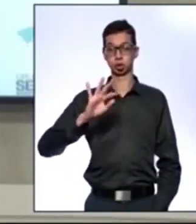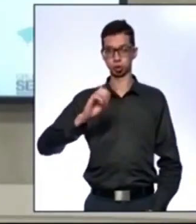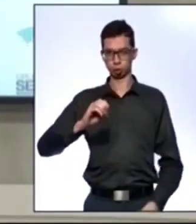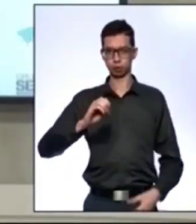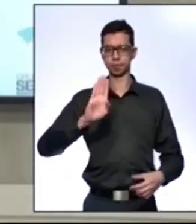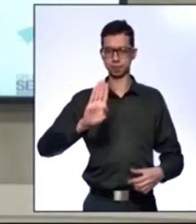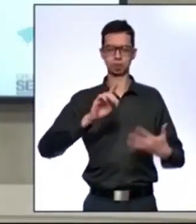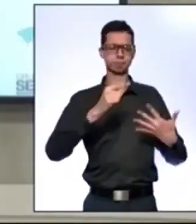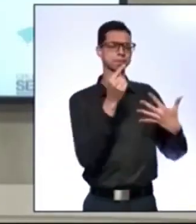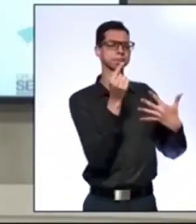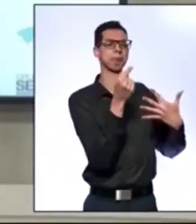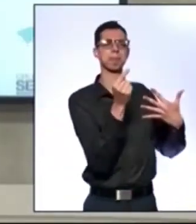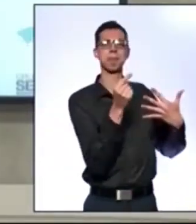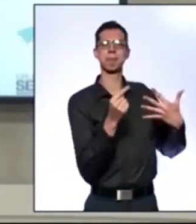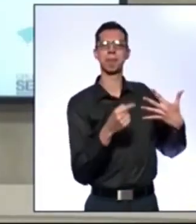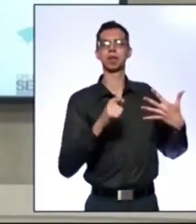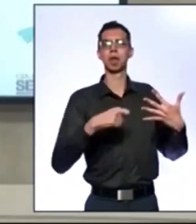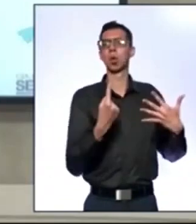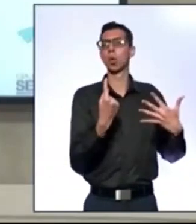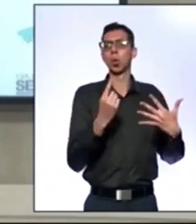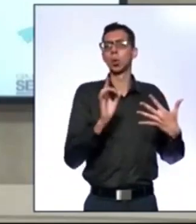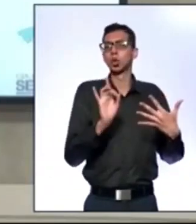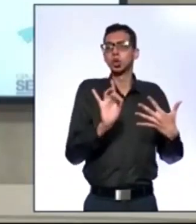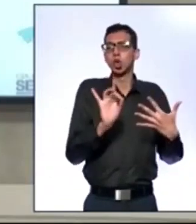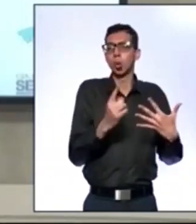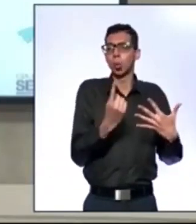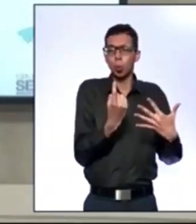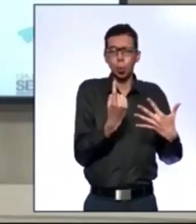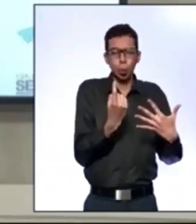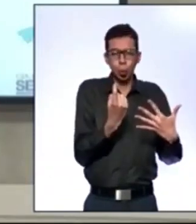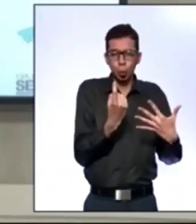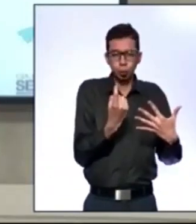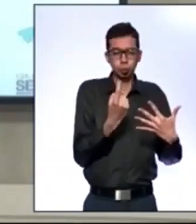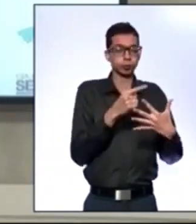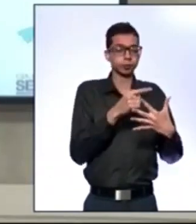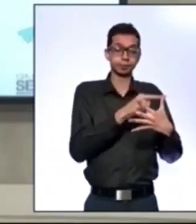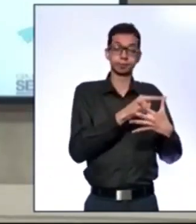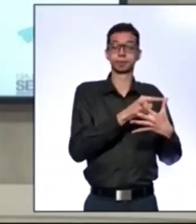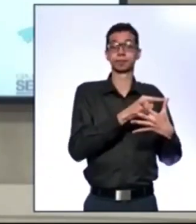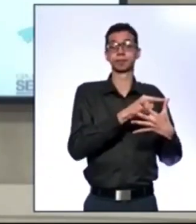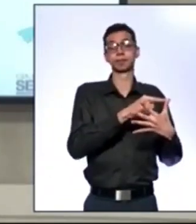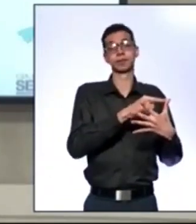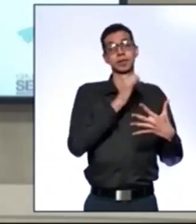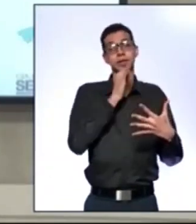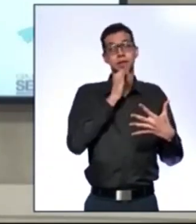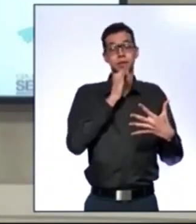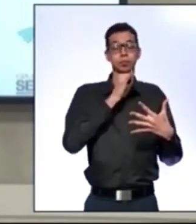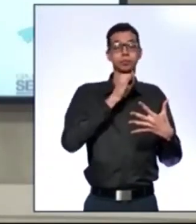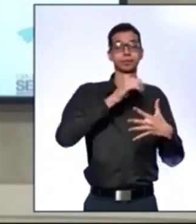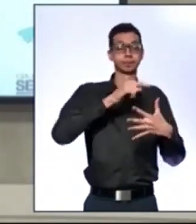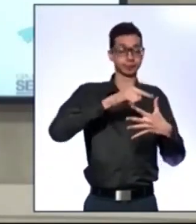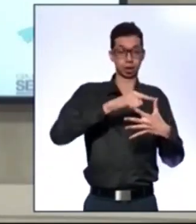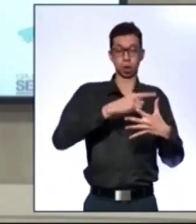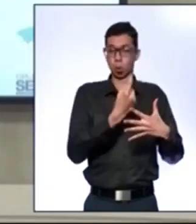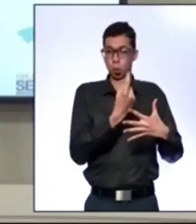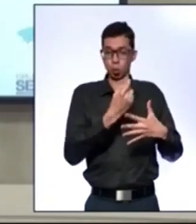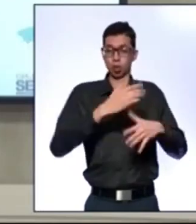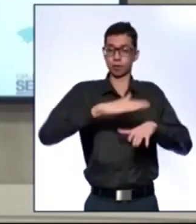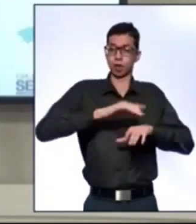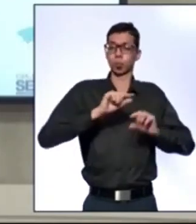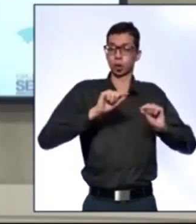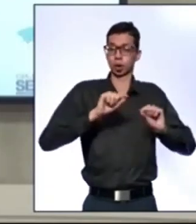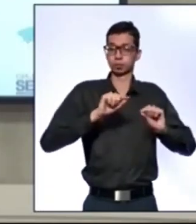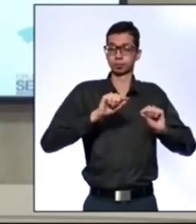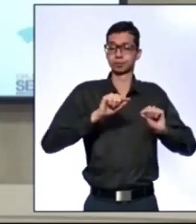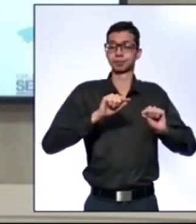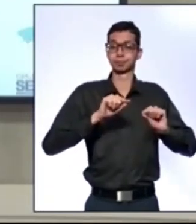é capaz de produzir apenas um único tipo de anticorpo. Beleza? Então, isso é